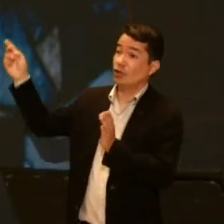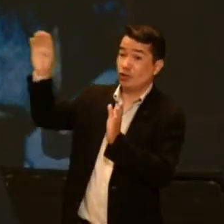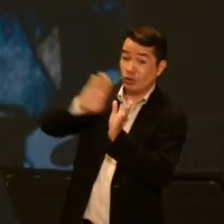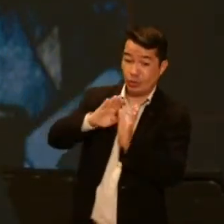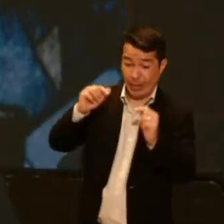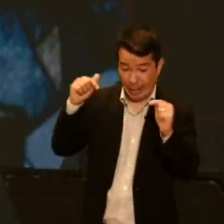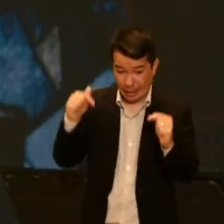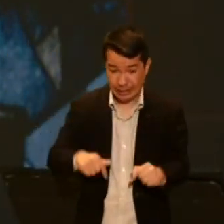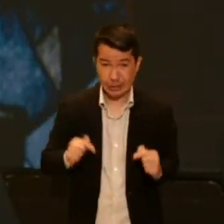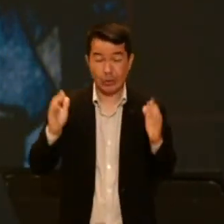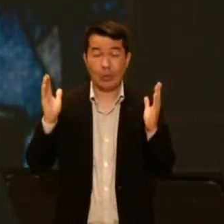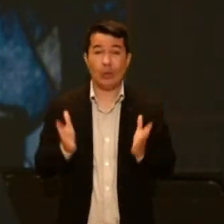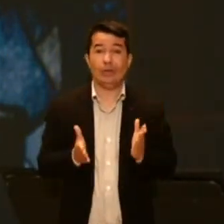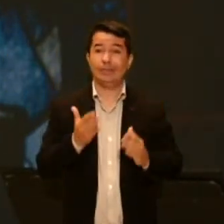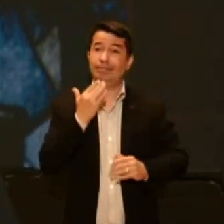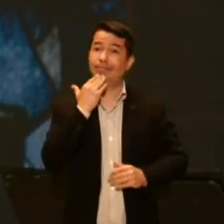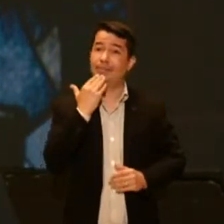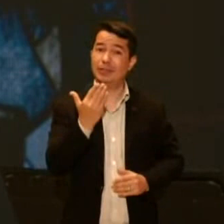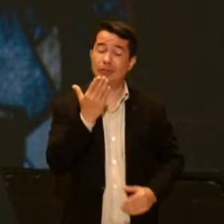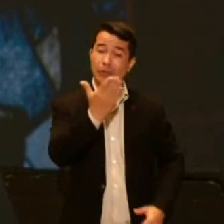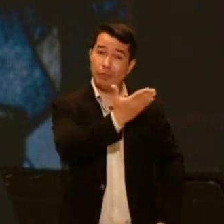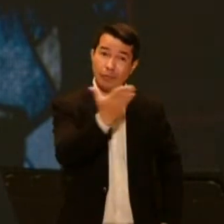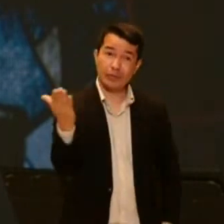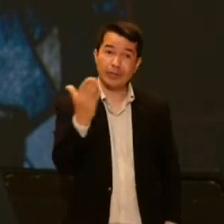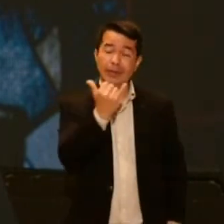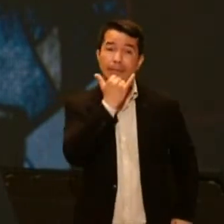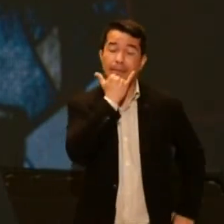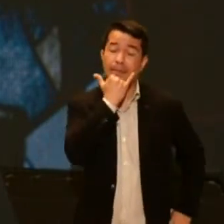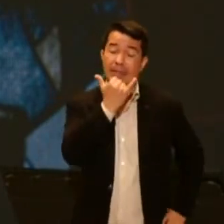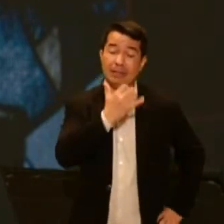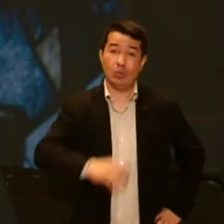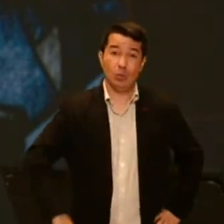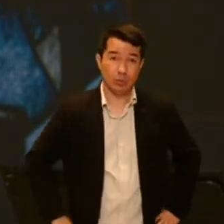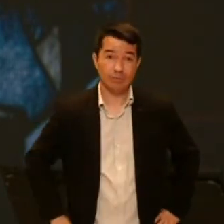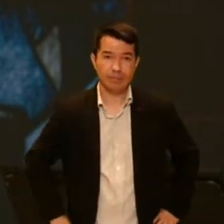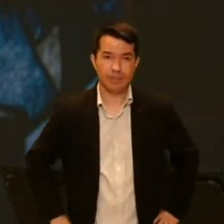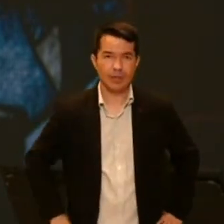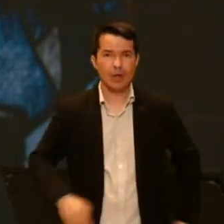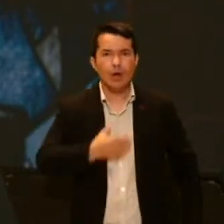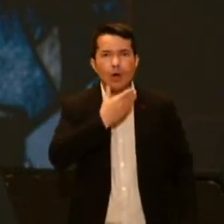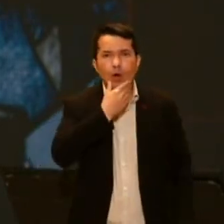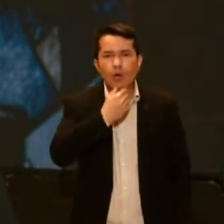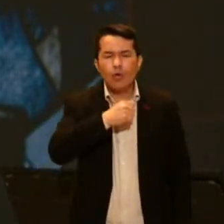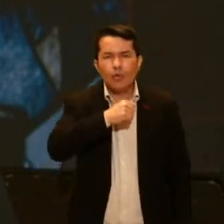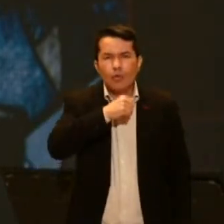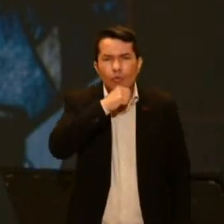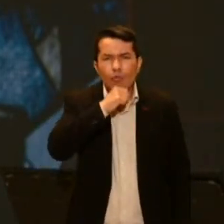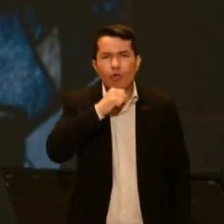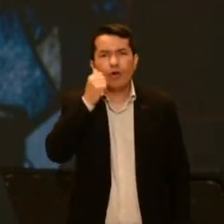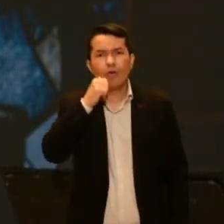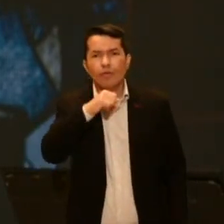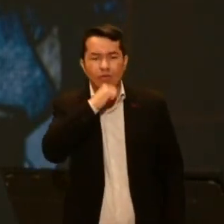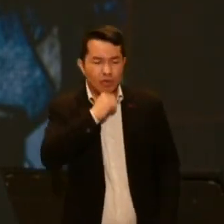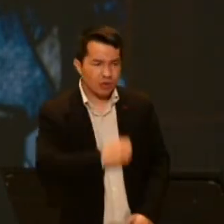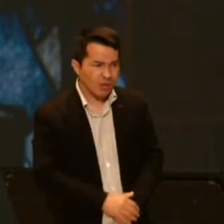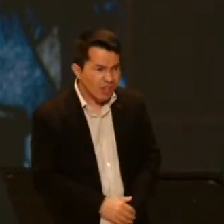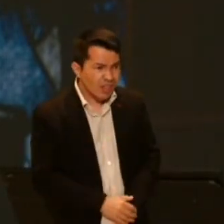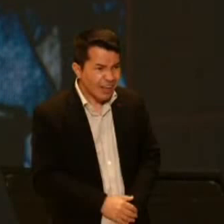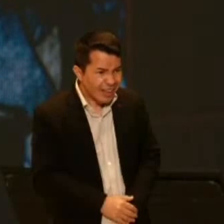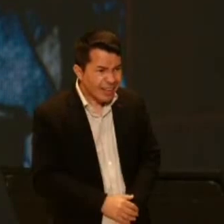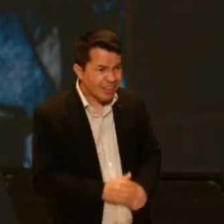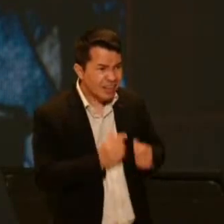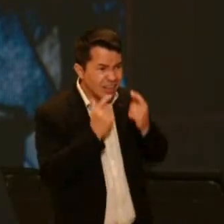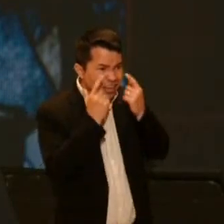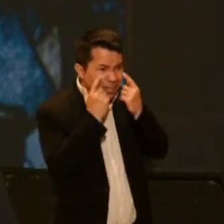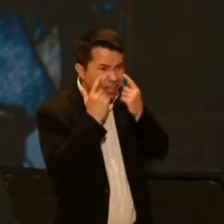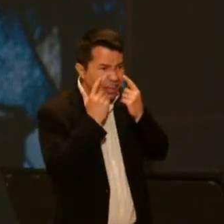viemos aqui. E aquele senhor começou a chorar, aquela senhora também, e depois eles disseram assim,